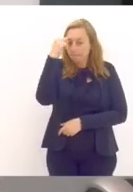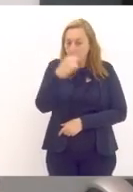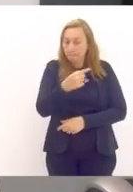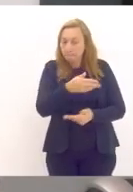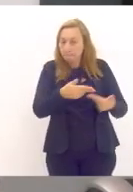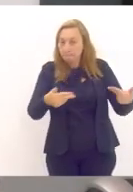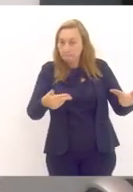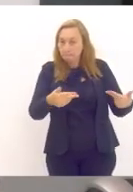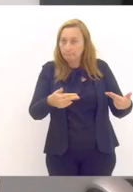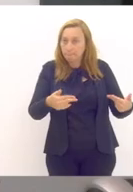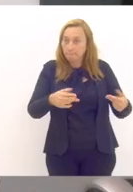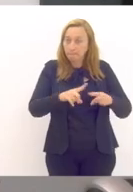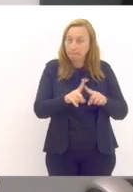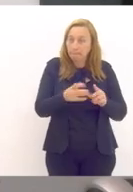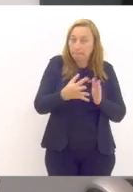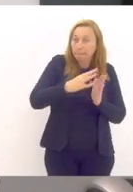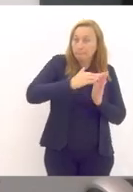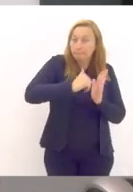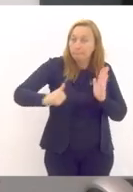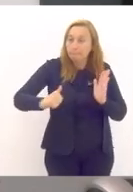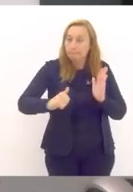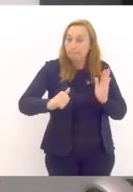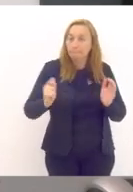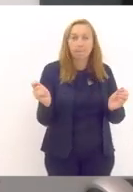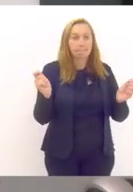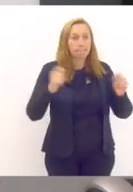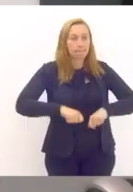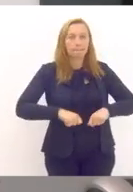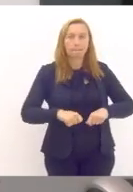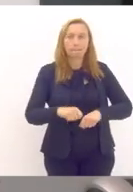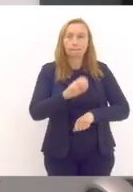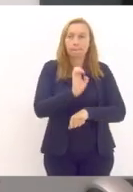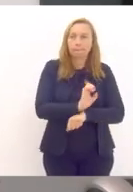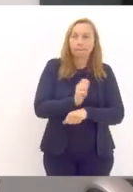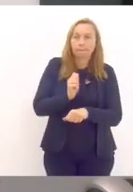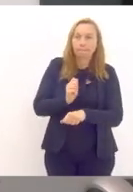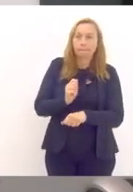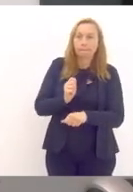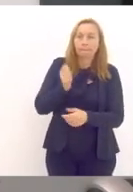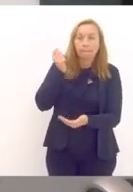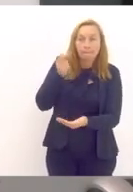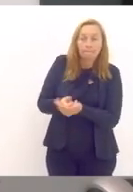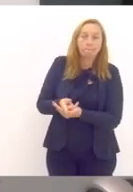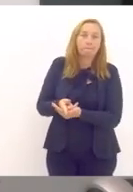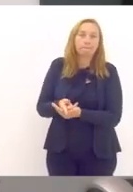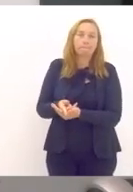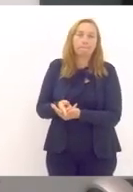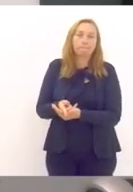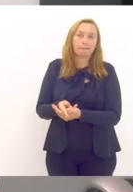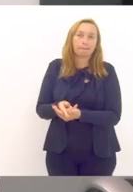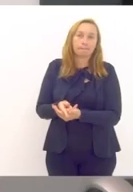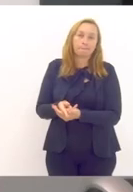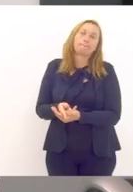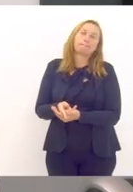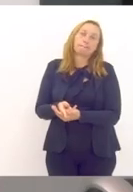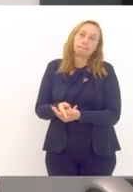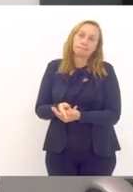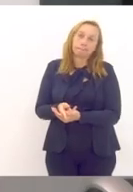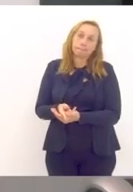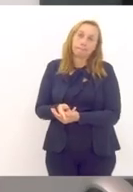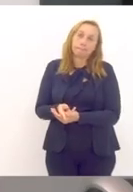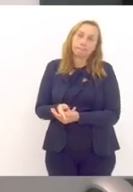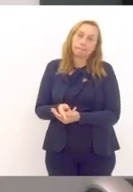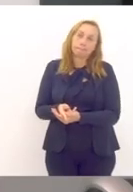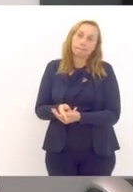tempo, retira a capacidade do Estado de promover as reformas e a